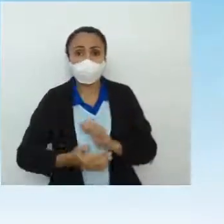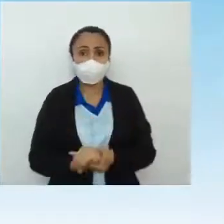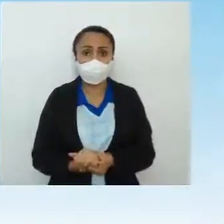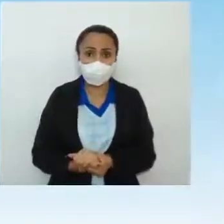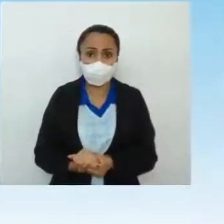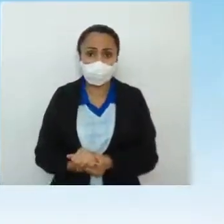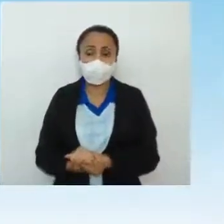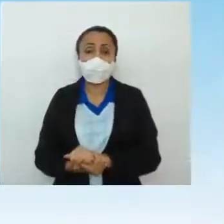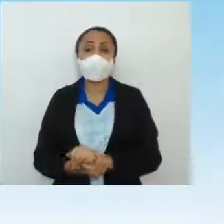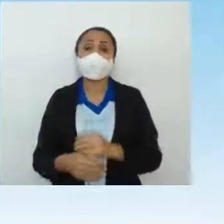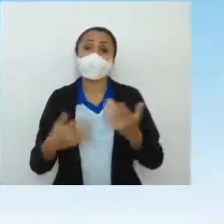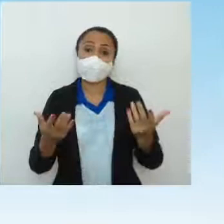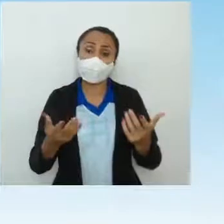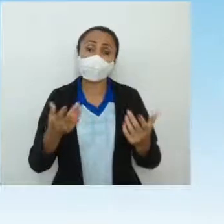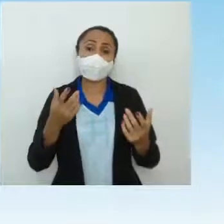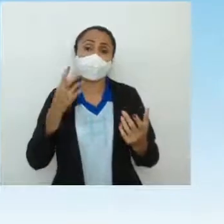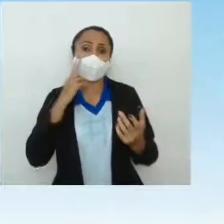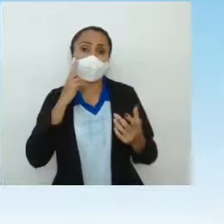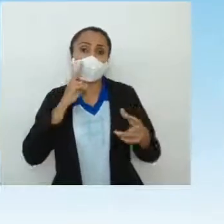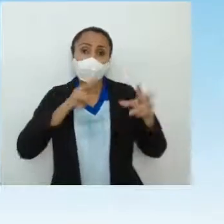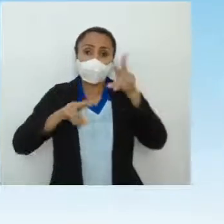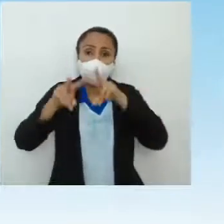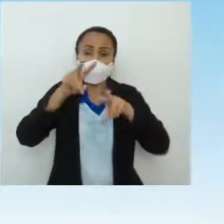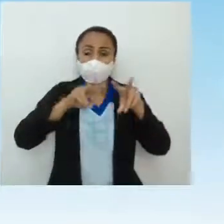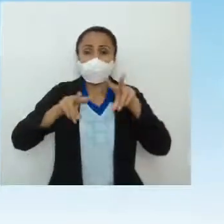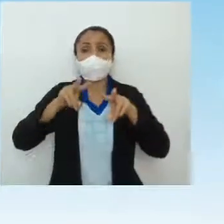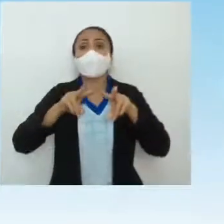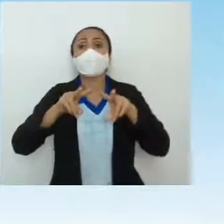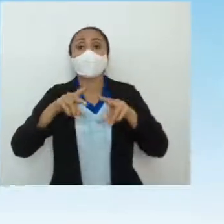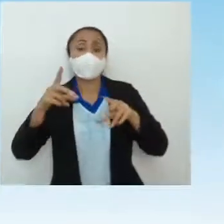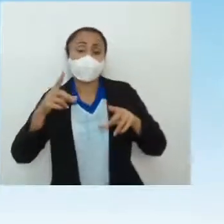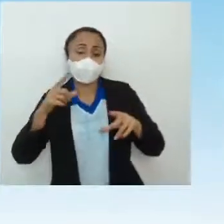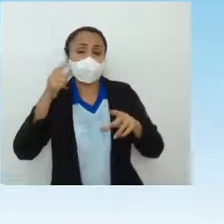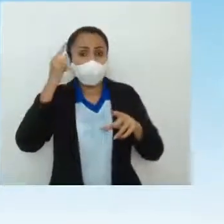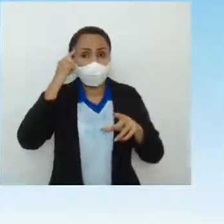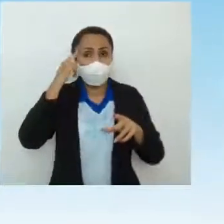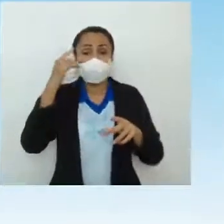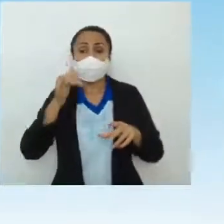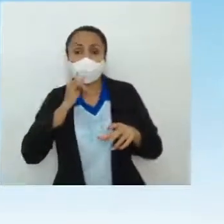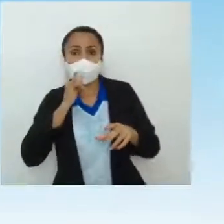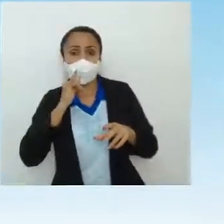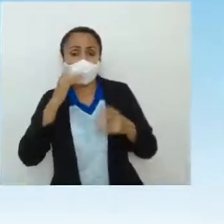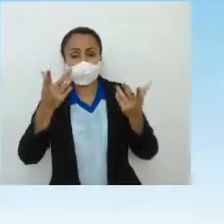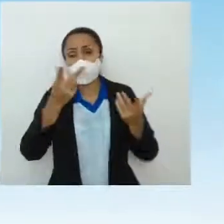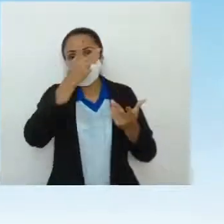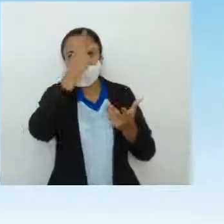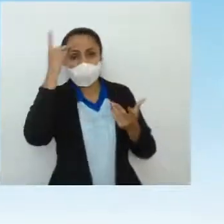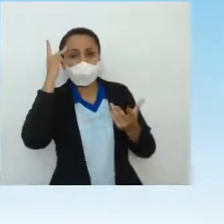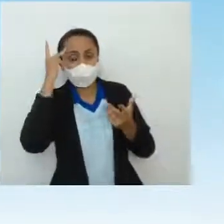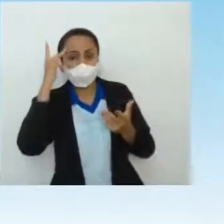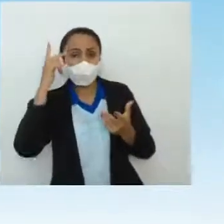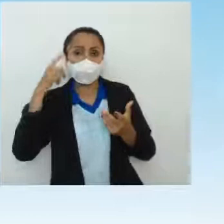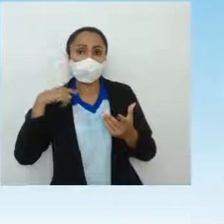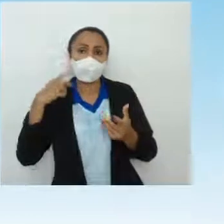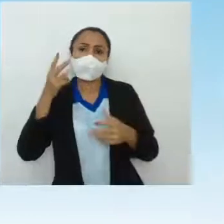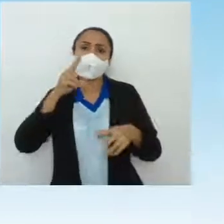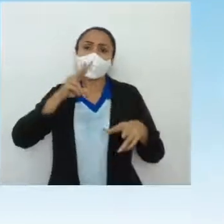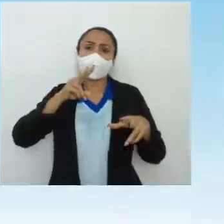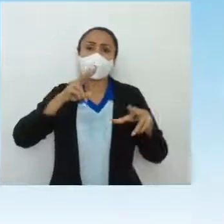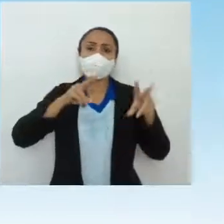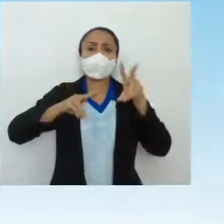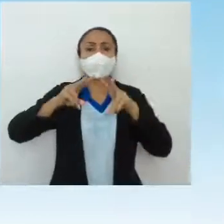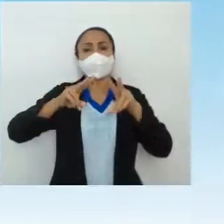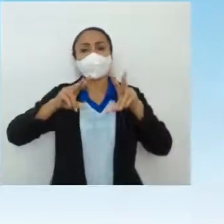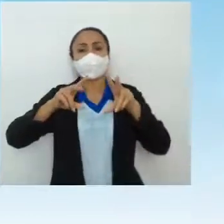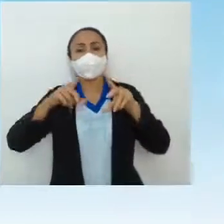acuidade visual, eu queria que vocês imaginassem o seguinte: uma pessoa que está vendo uma imagem a